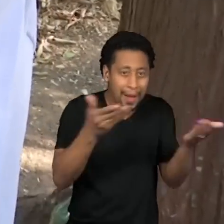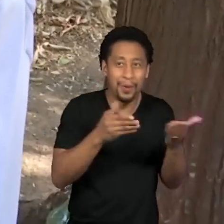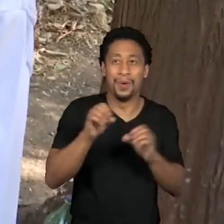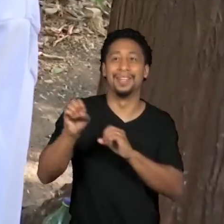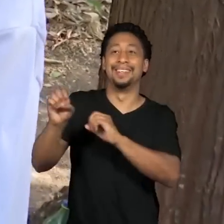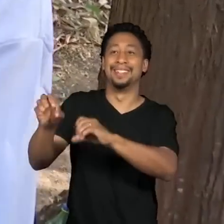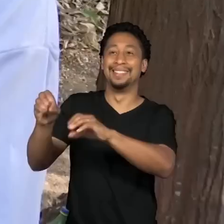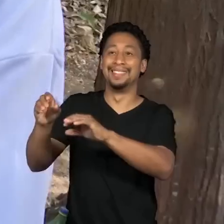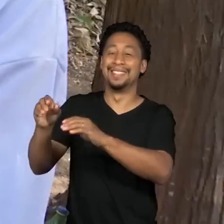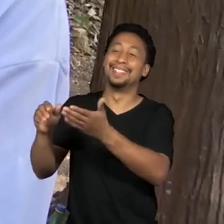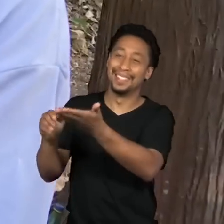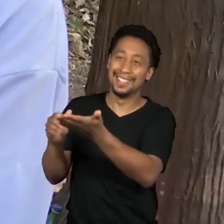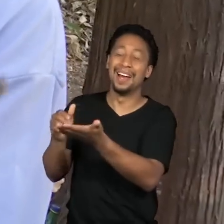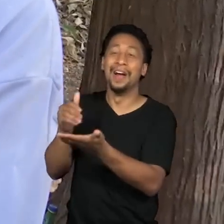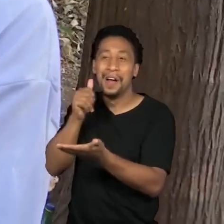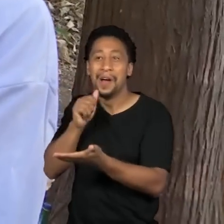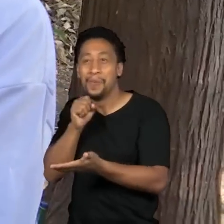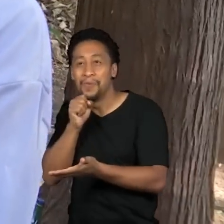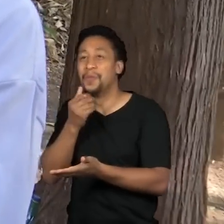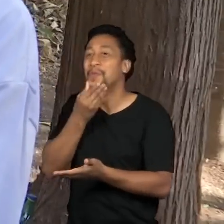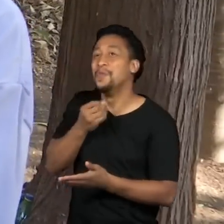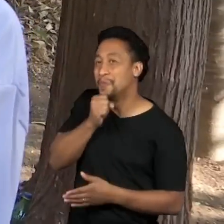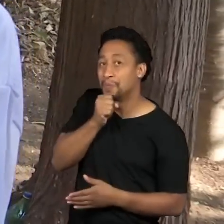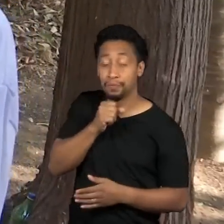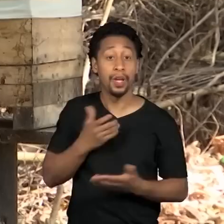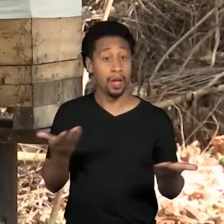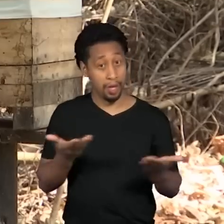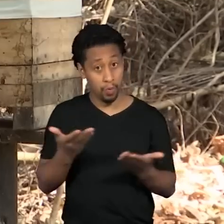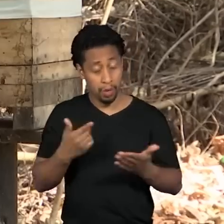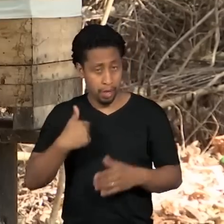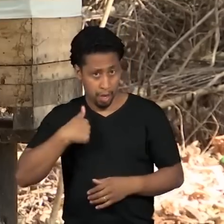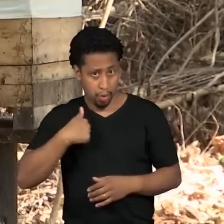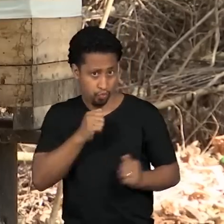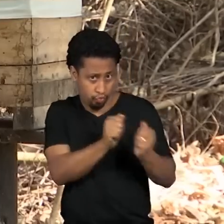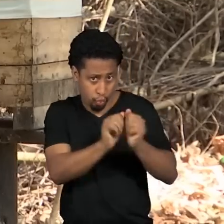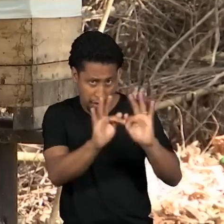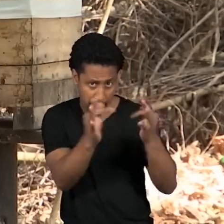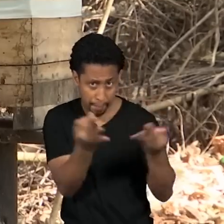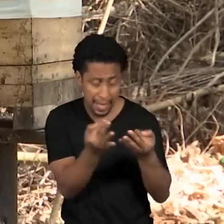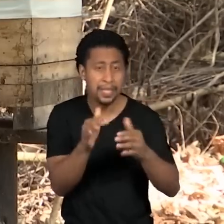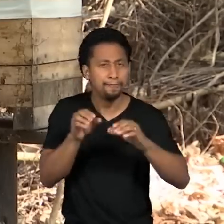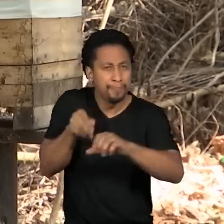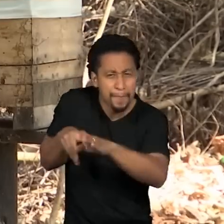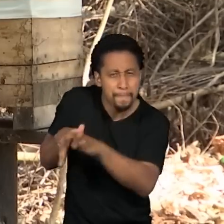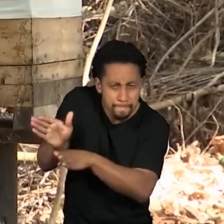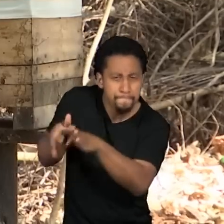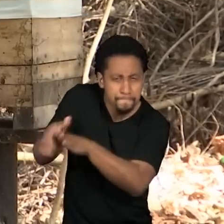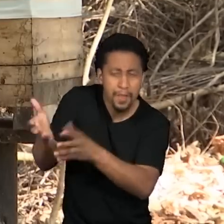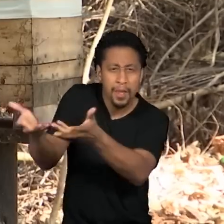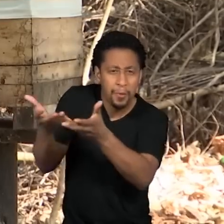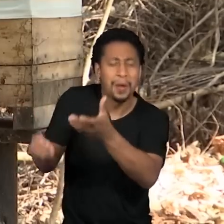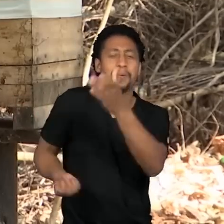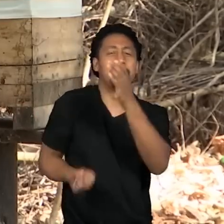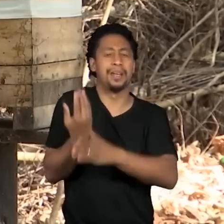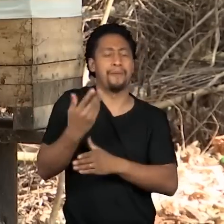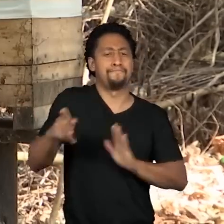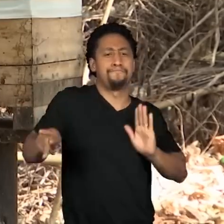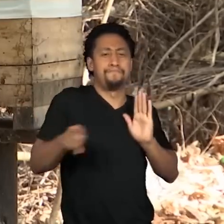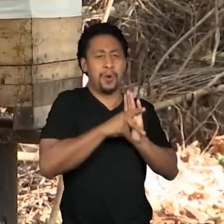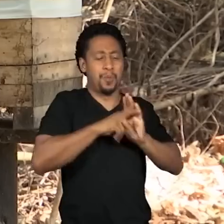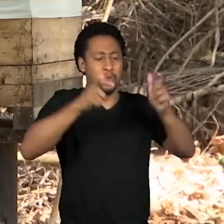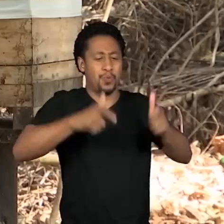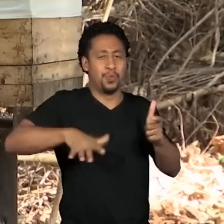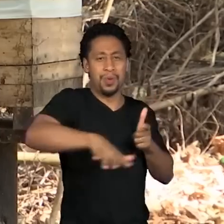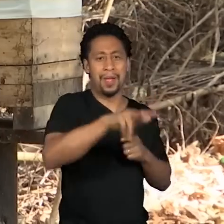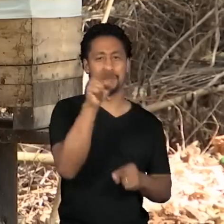já estou providenciando junto com a minha família para a gente estar montando o nosso próprio meliponário. Eu vim trazendo o cuidado, a meliponicultura, para a gente poder estar